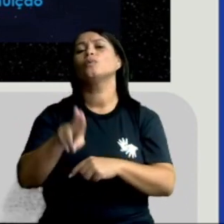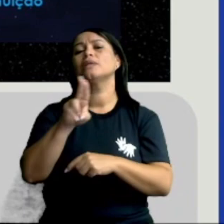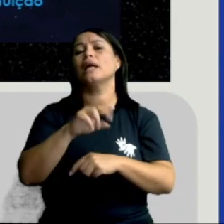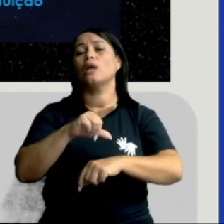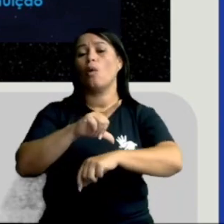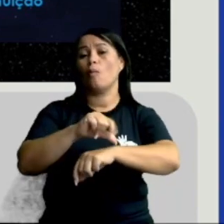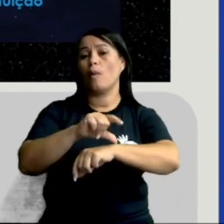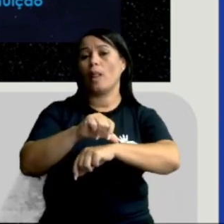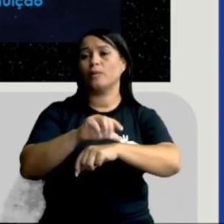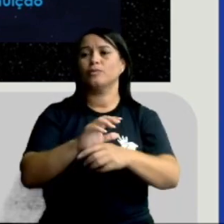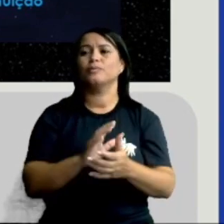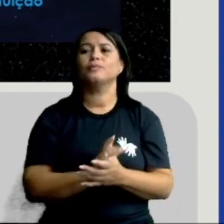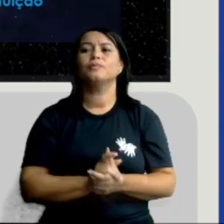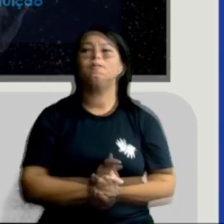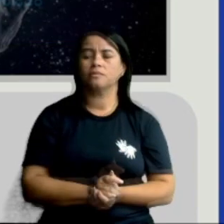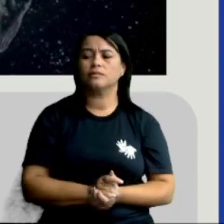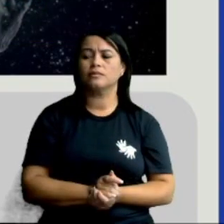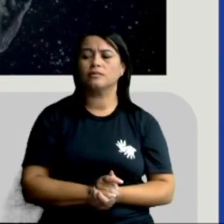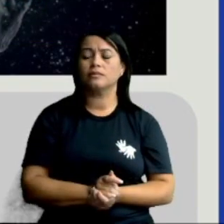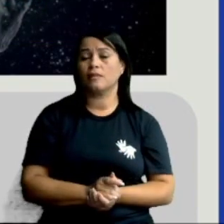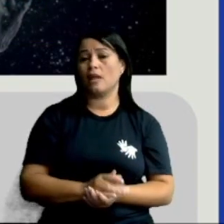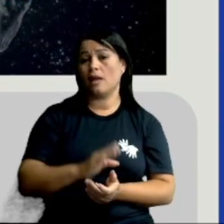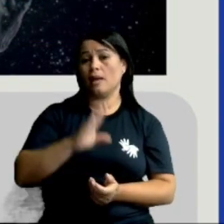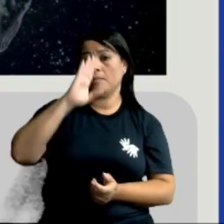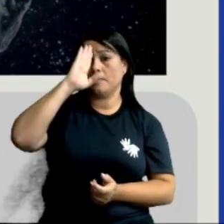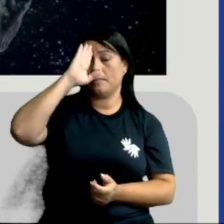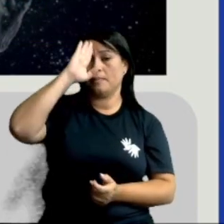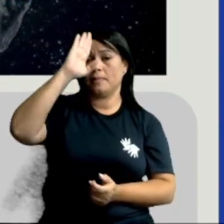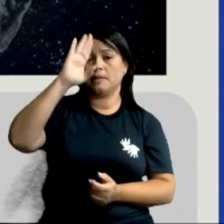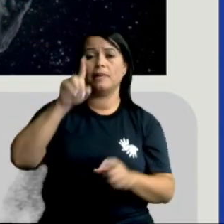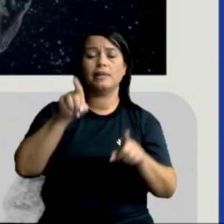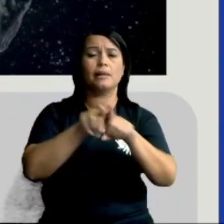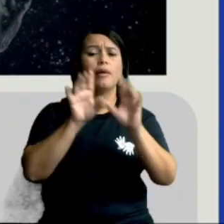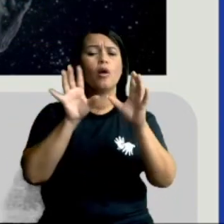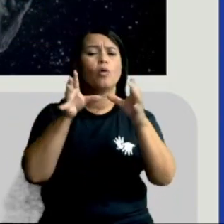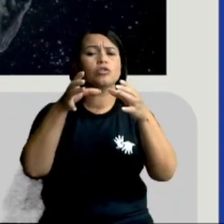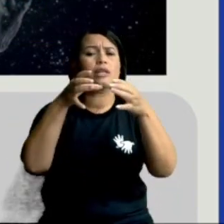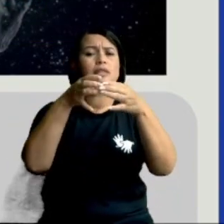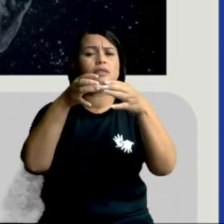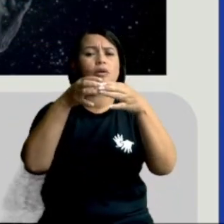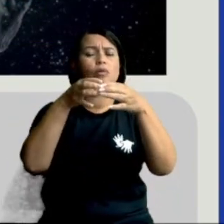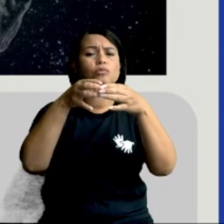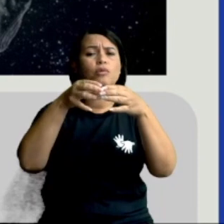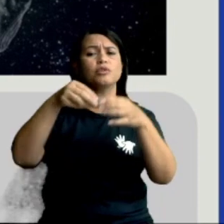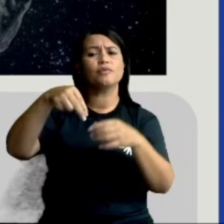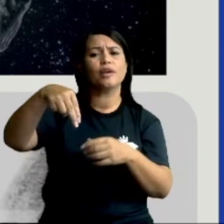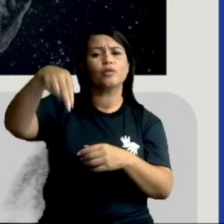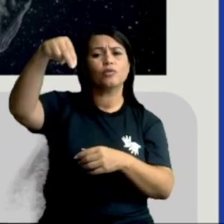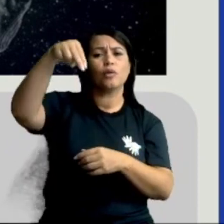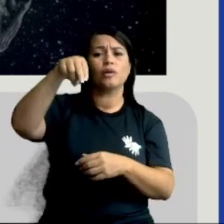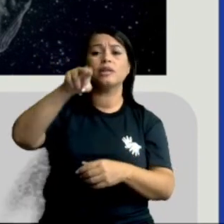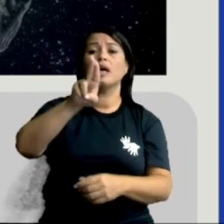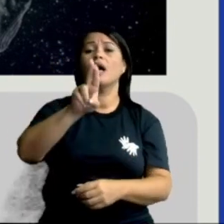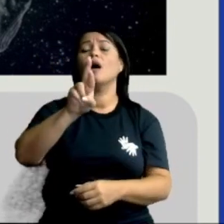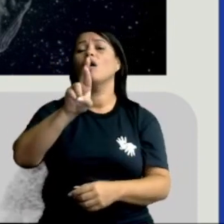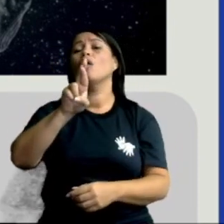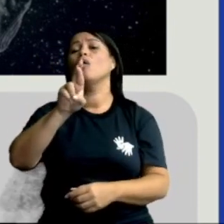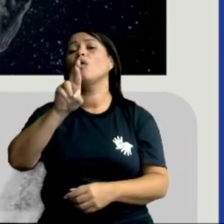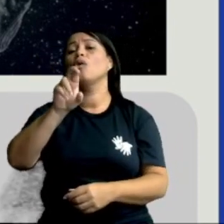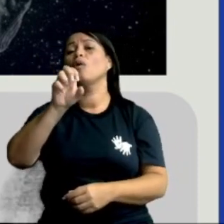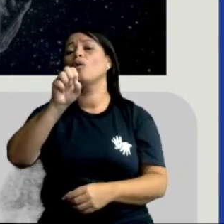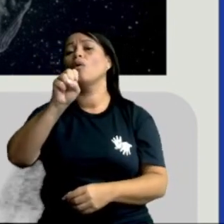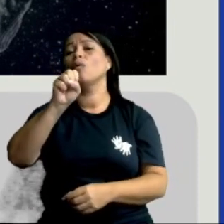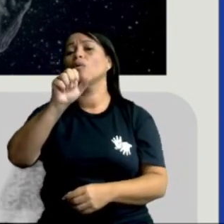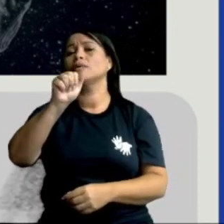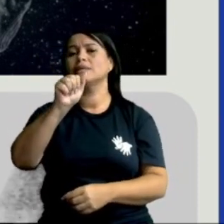como um relógio. Principal constelação do hemisfério norte. A Ursa Maior, que